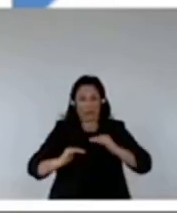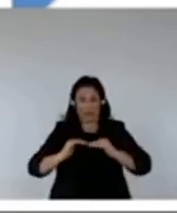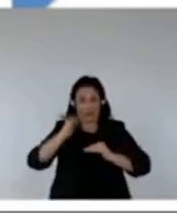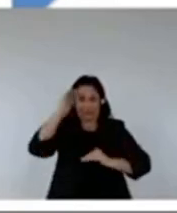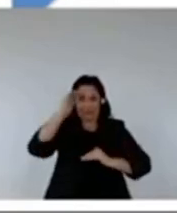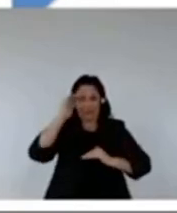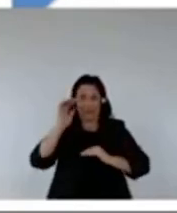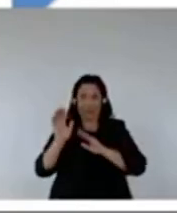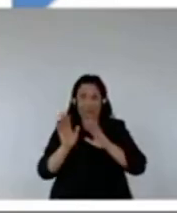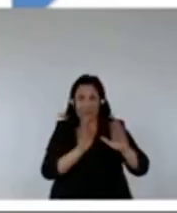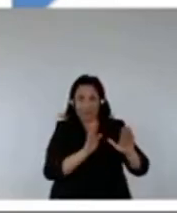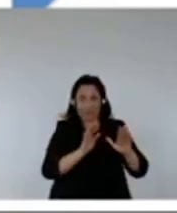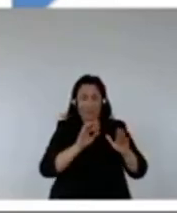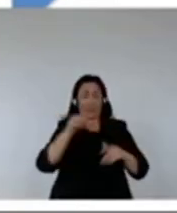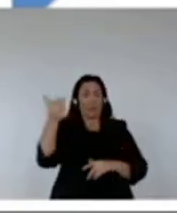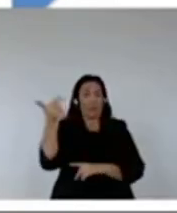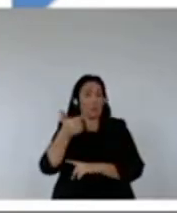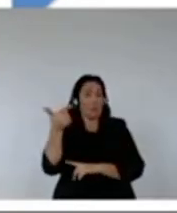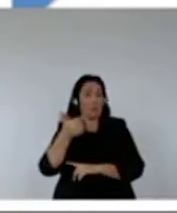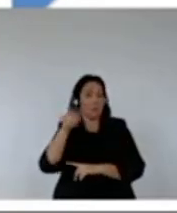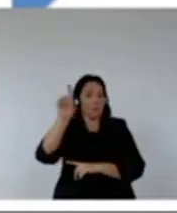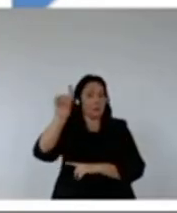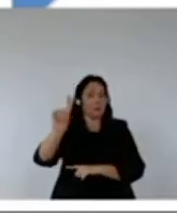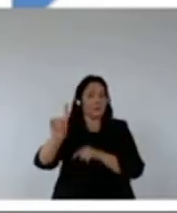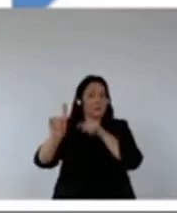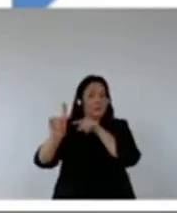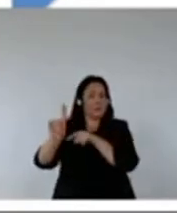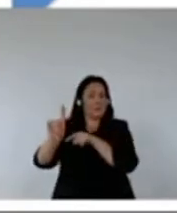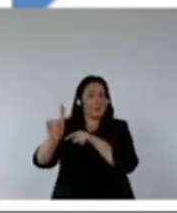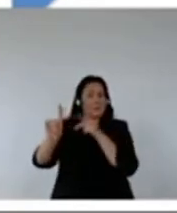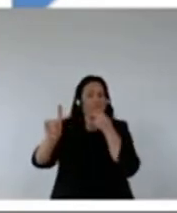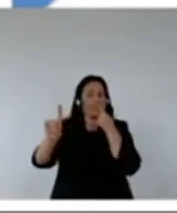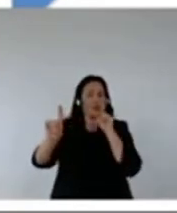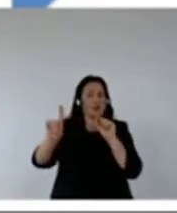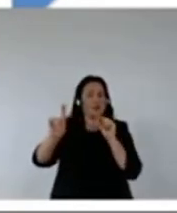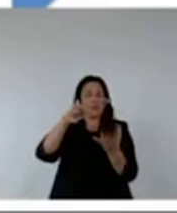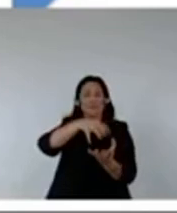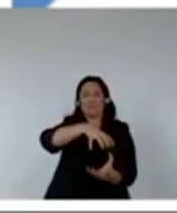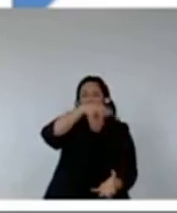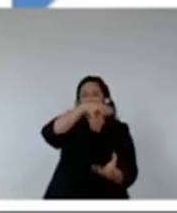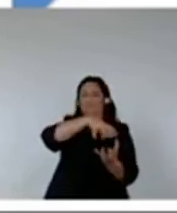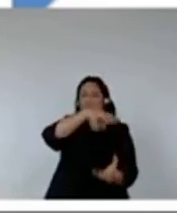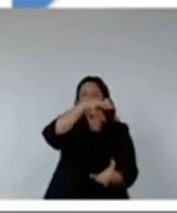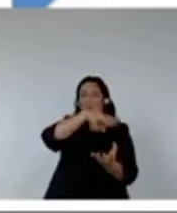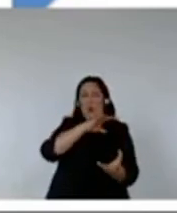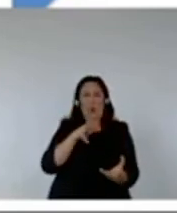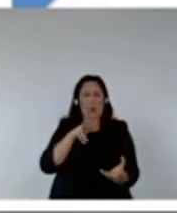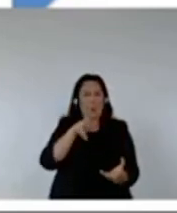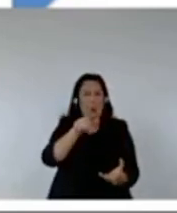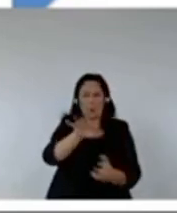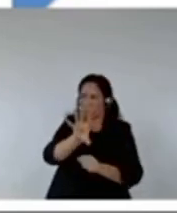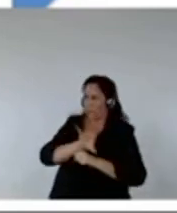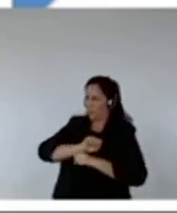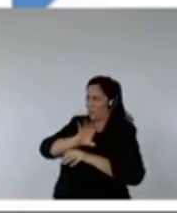o seguinte, olha, parece que o idoso não se resume a muitas doenças, não. O idoso, ele